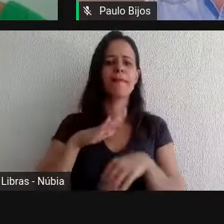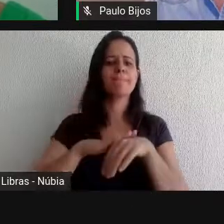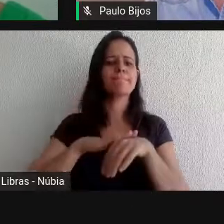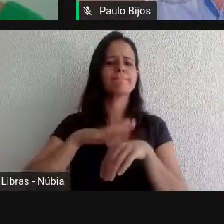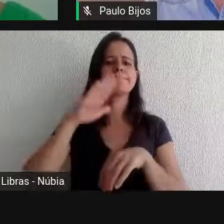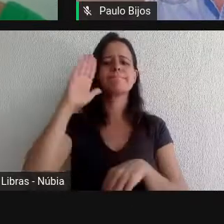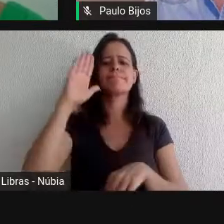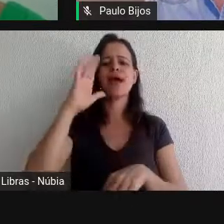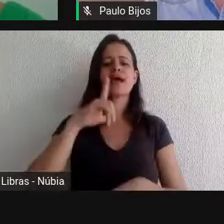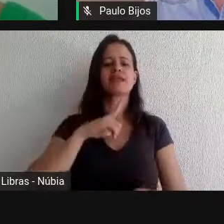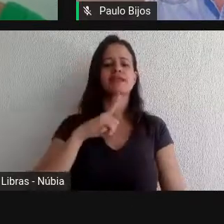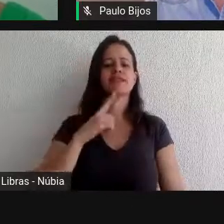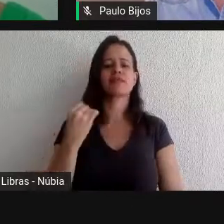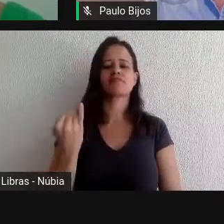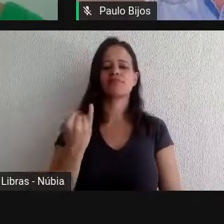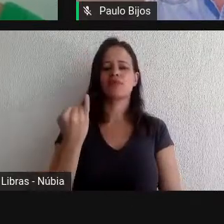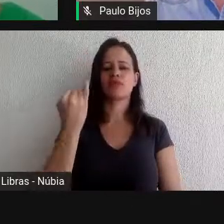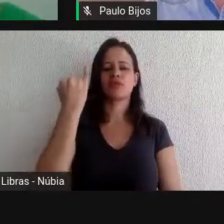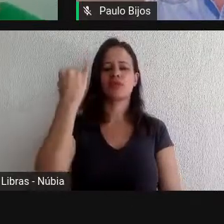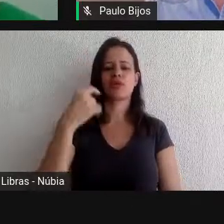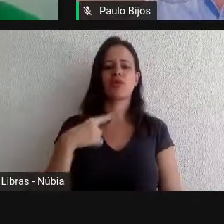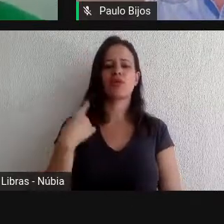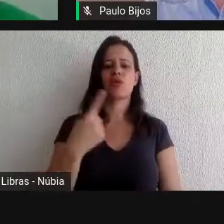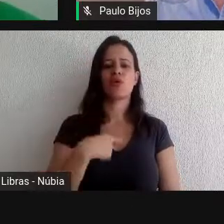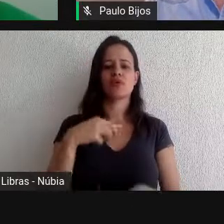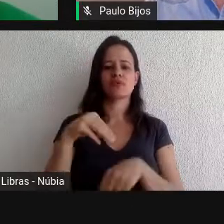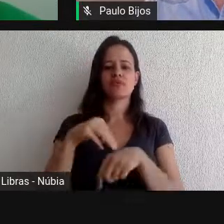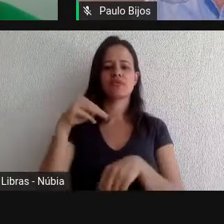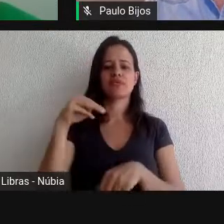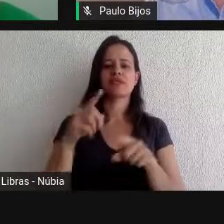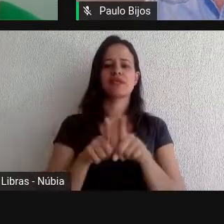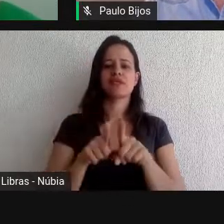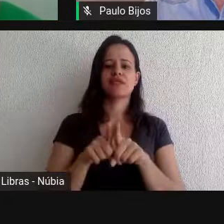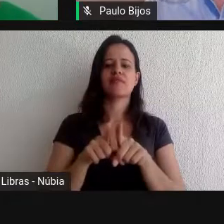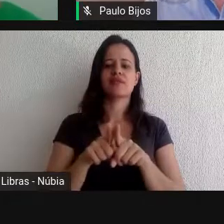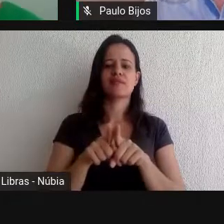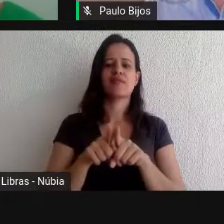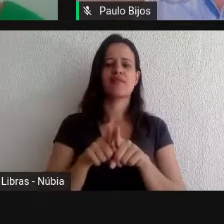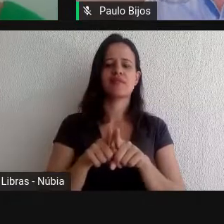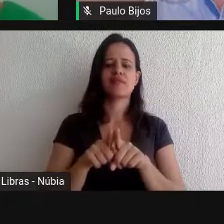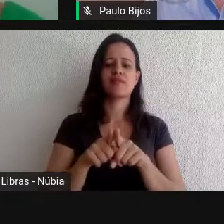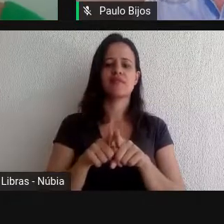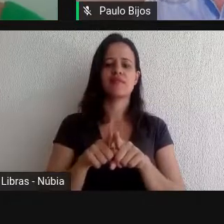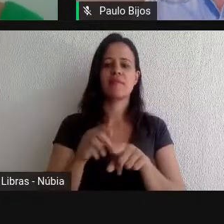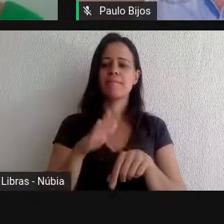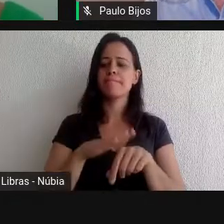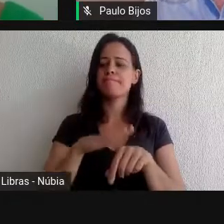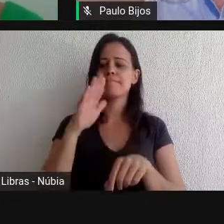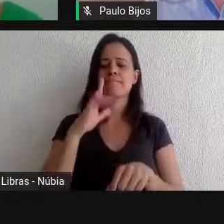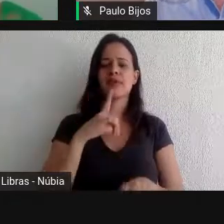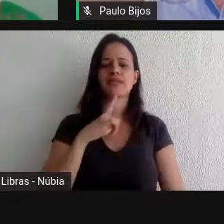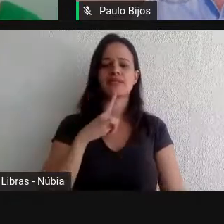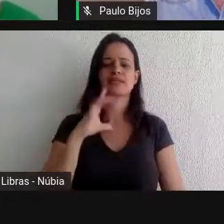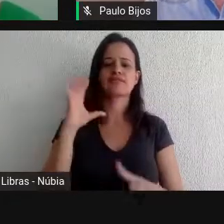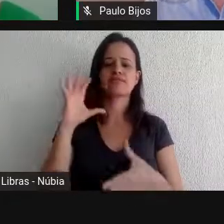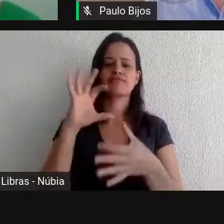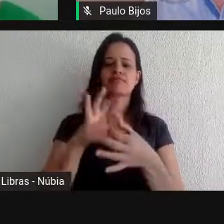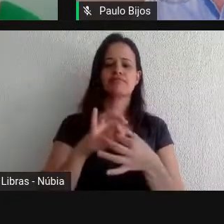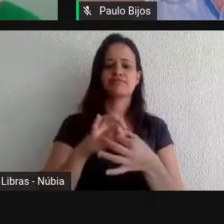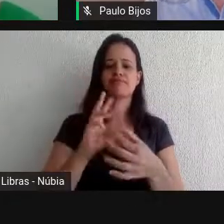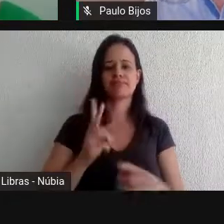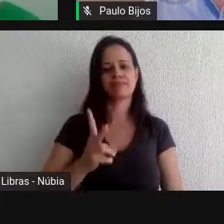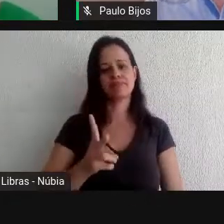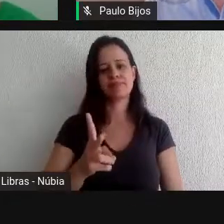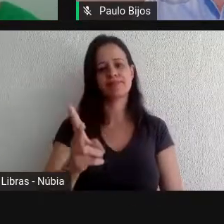né, do nosso mestrado, talvez seja essa, e essa é a evidência de que